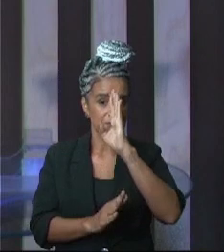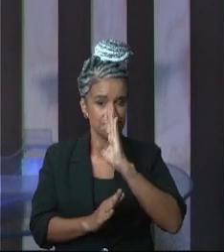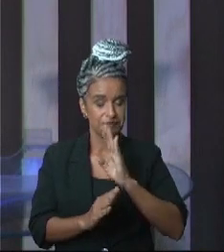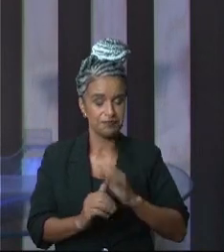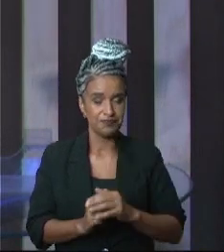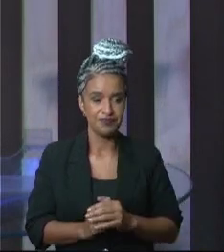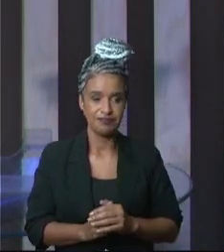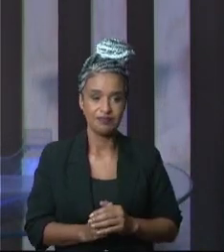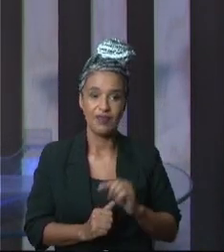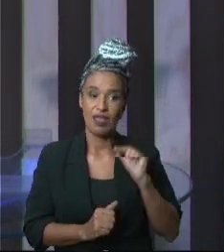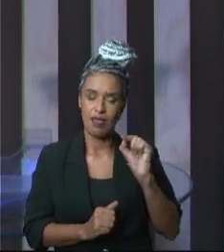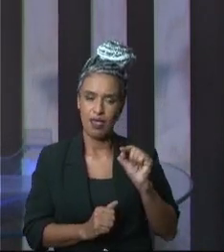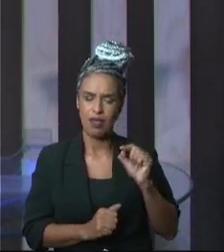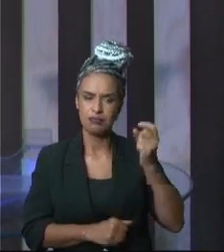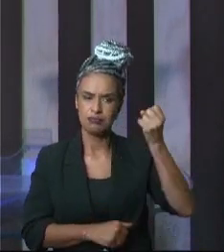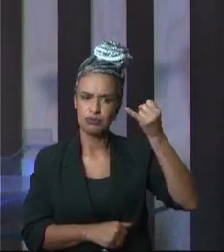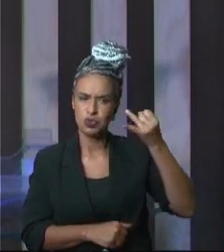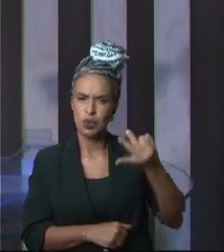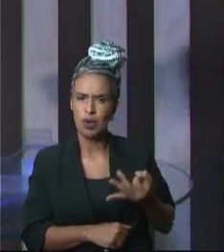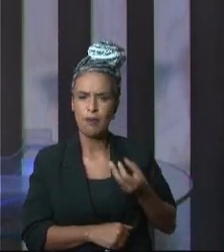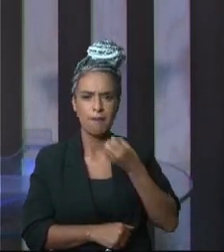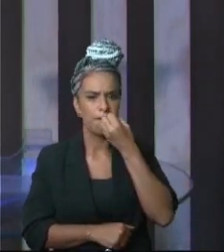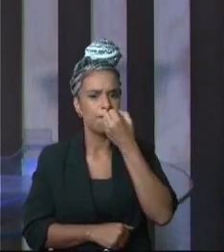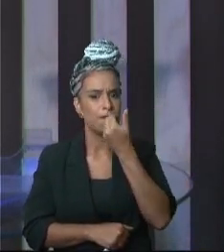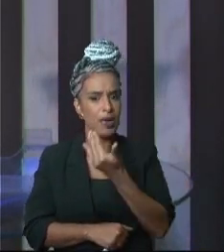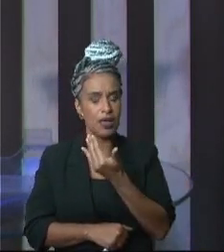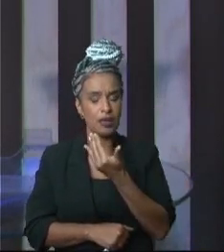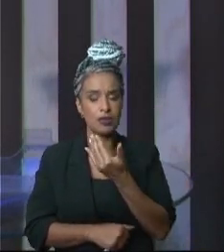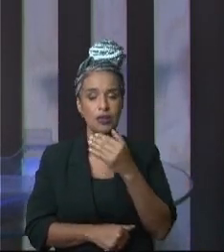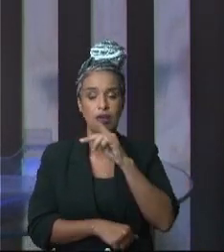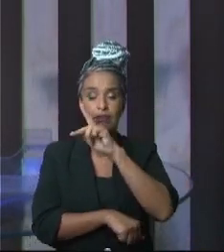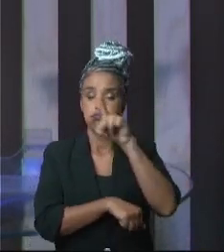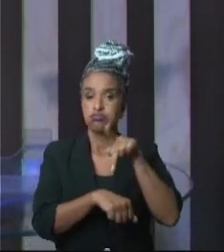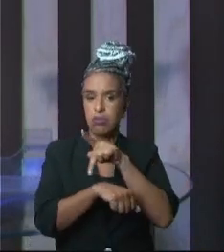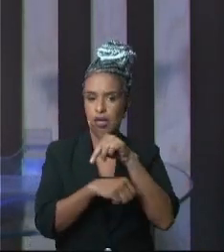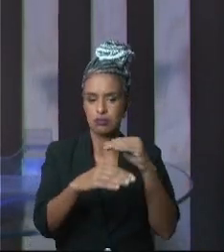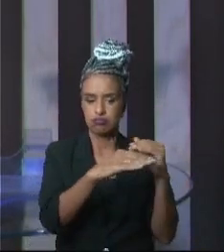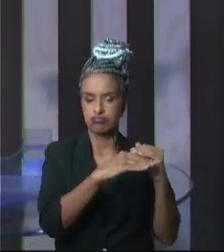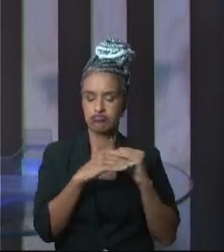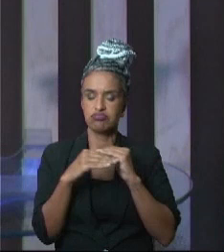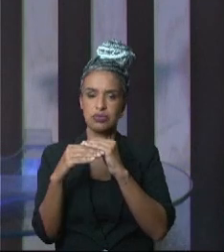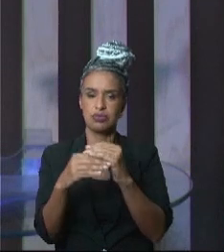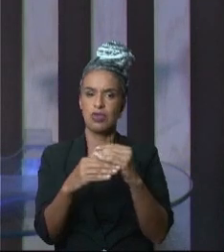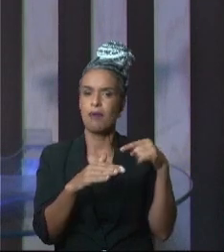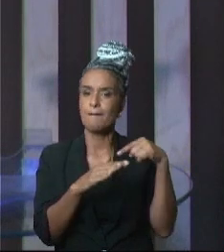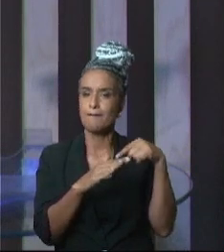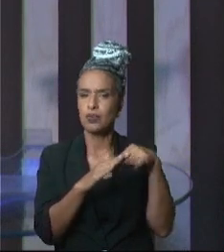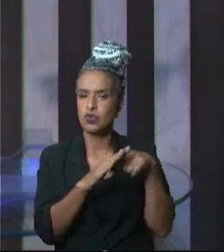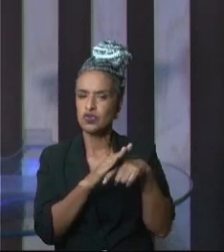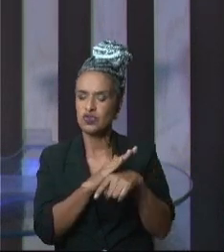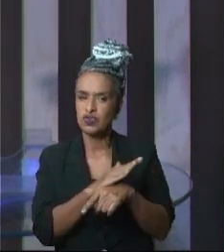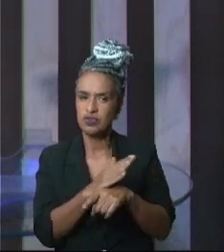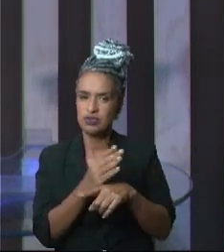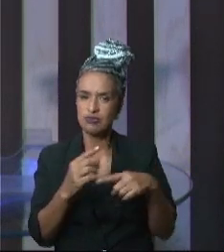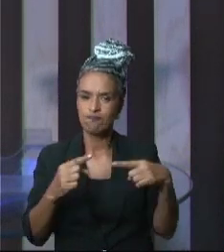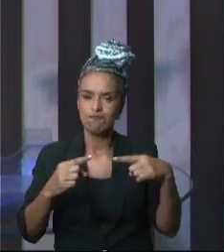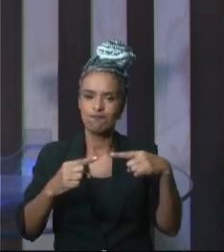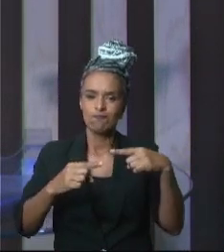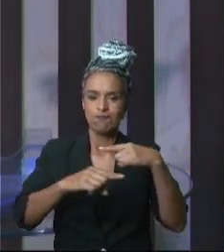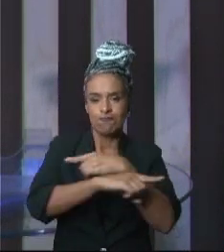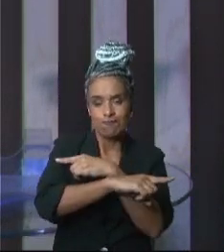E ele desenhou muito bem: é uma ordem global que não aprofunde